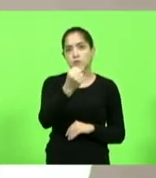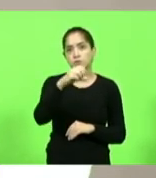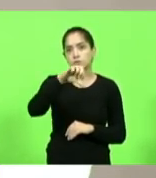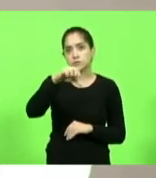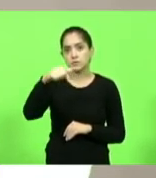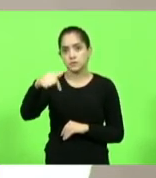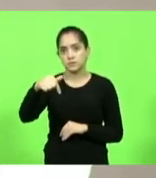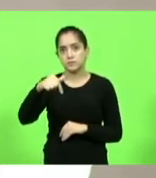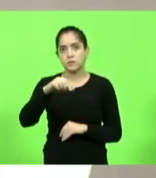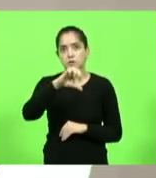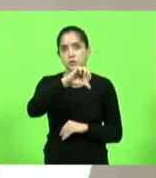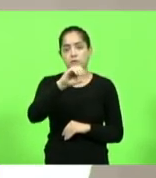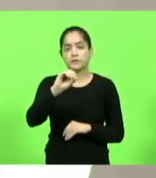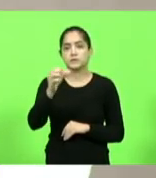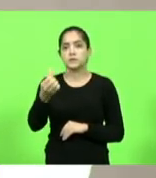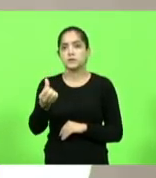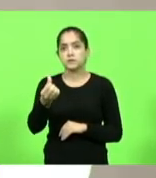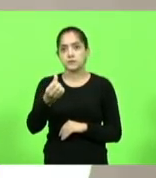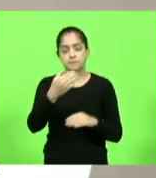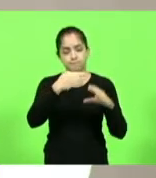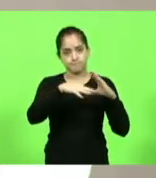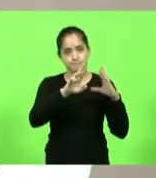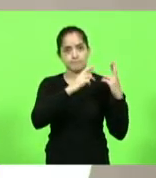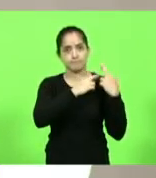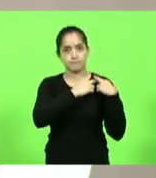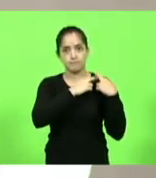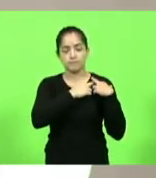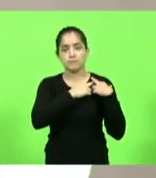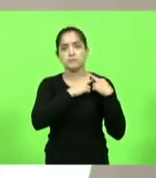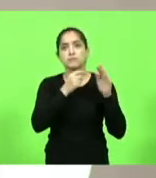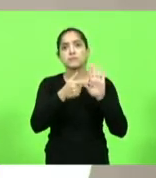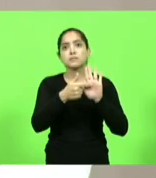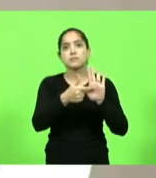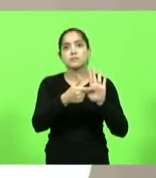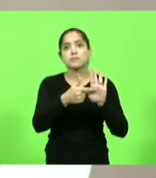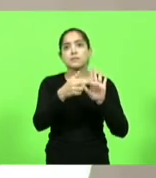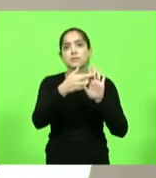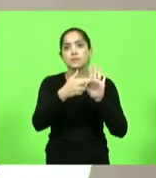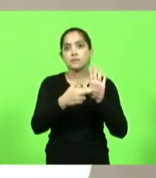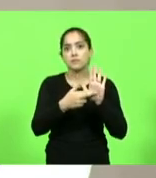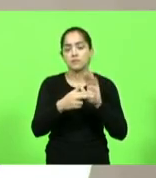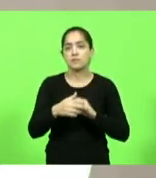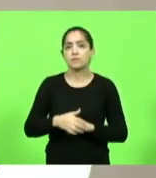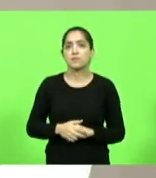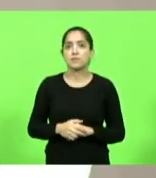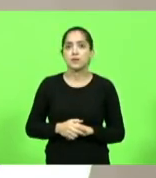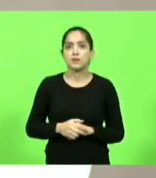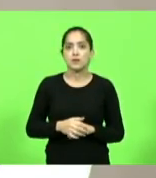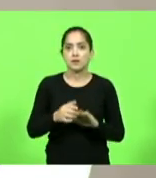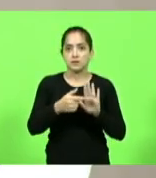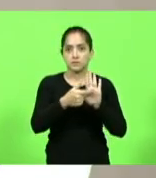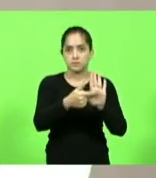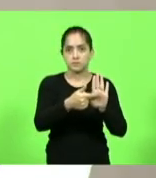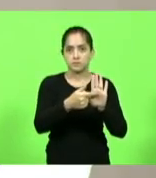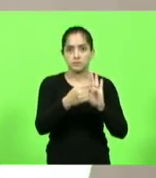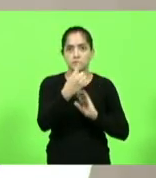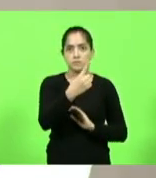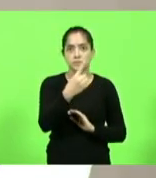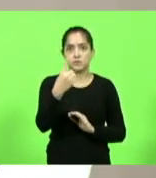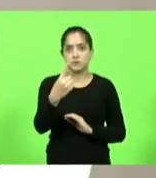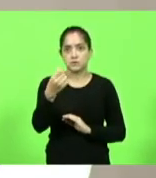906. Esta presidência comunica e encaminhará aos destinatários, conforme determina o regimento interno, as seguintes indicações. Indicações